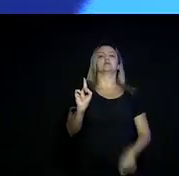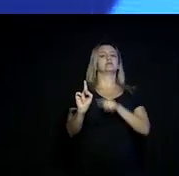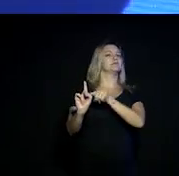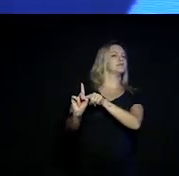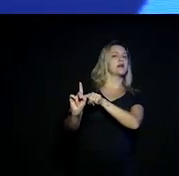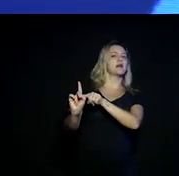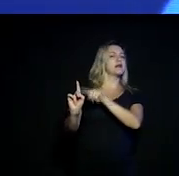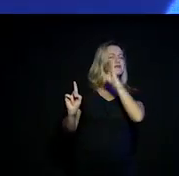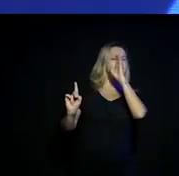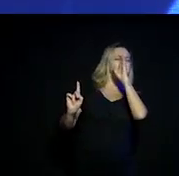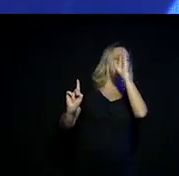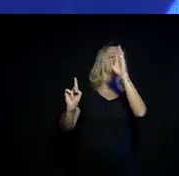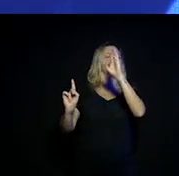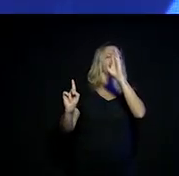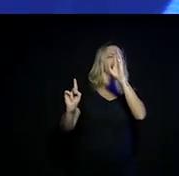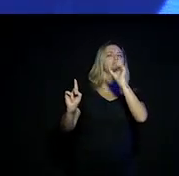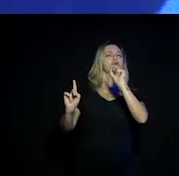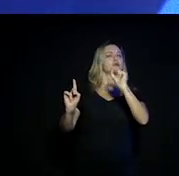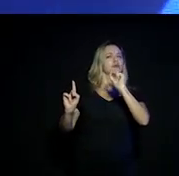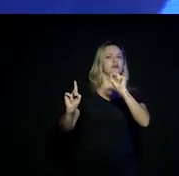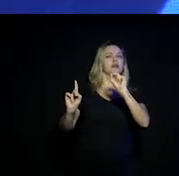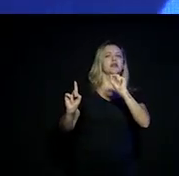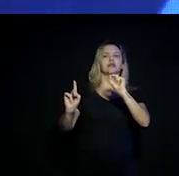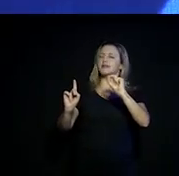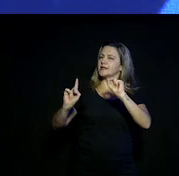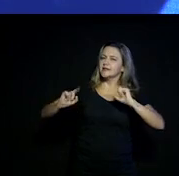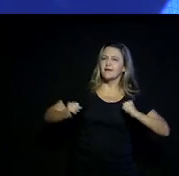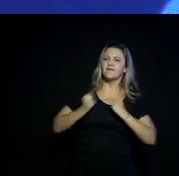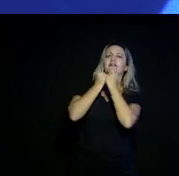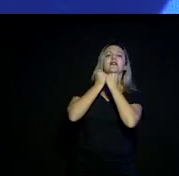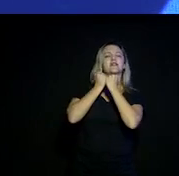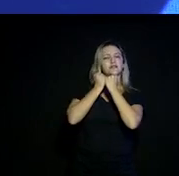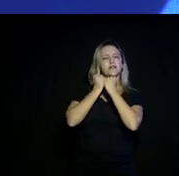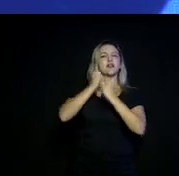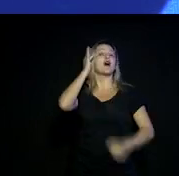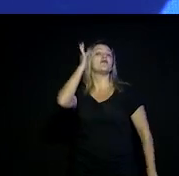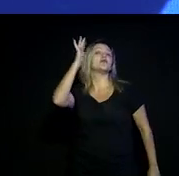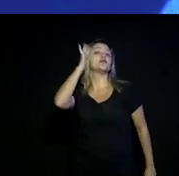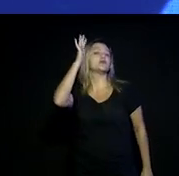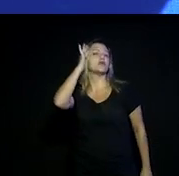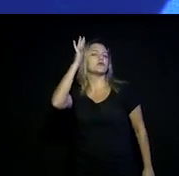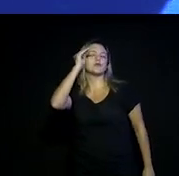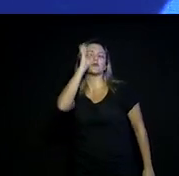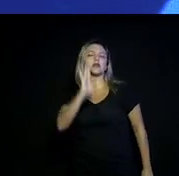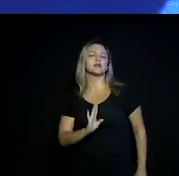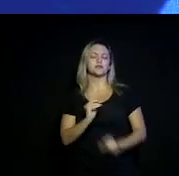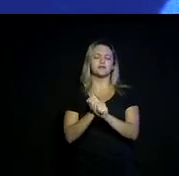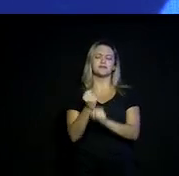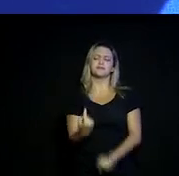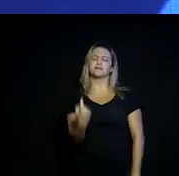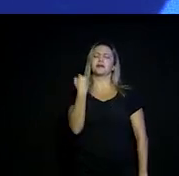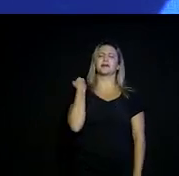autoridades, defensoras, evangelistas da filosofia do Brasil, há muitos anos atrás, quando isso era papo de